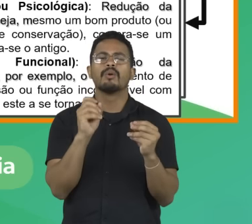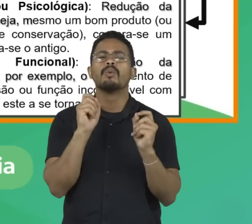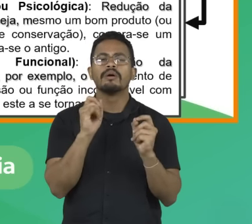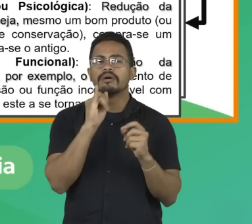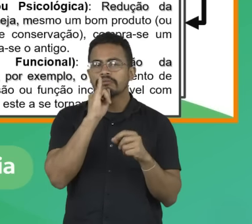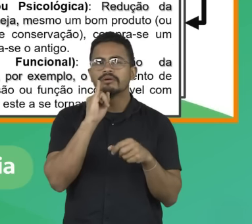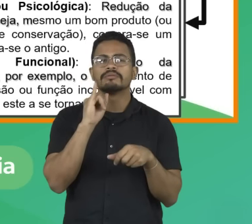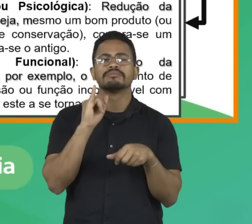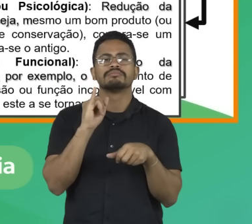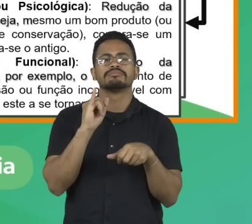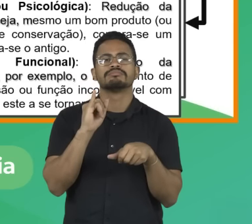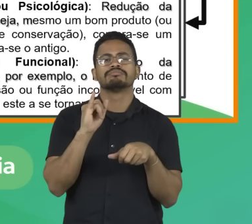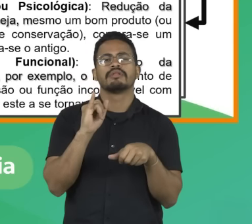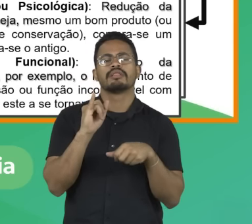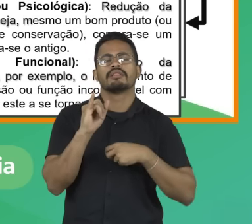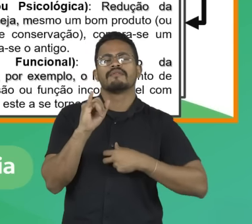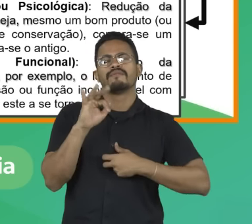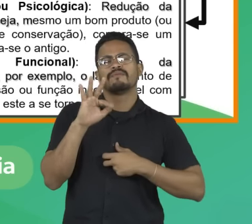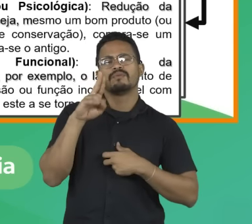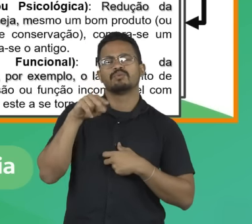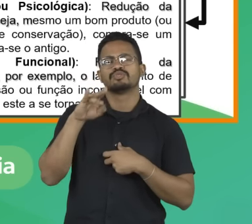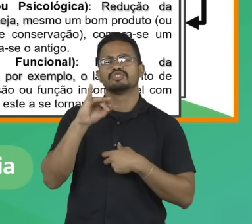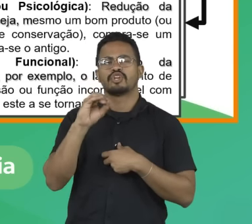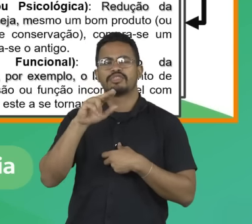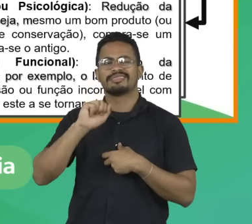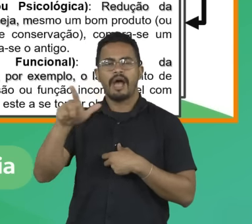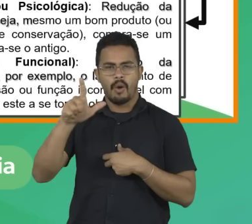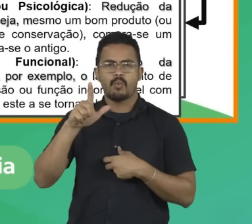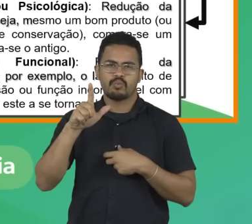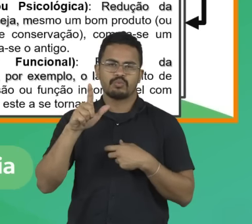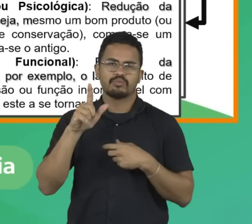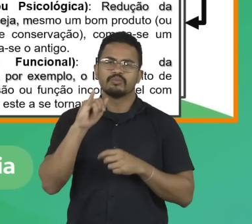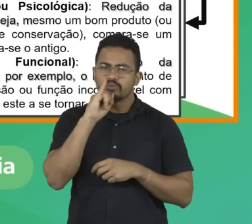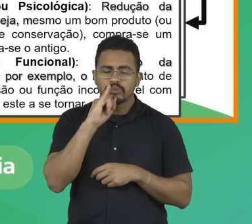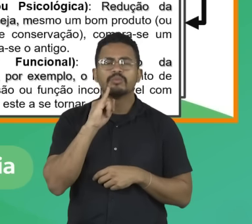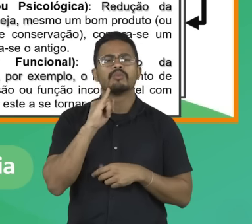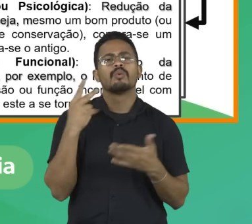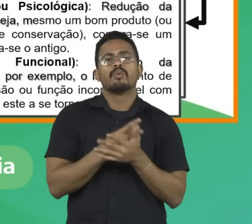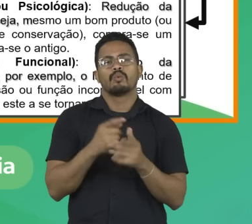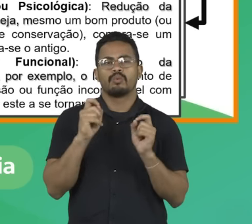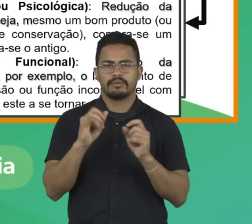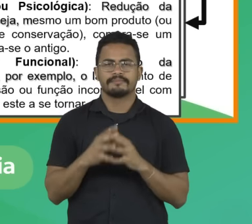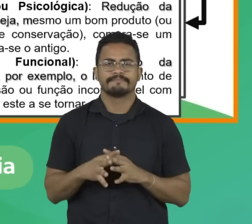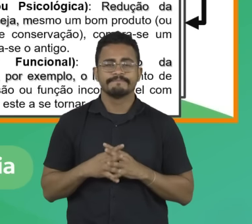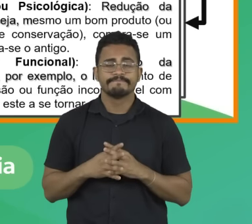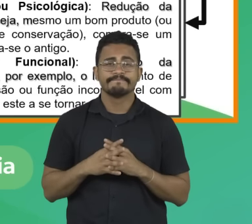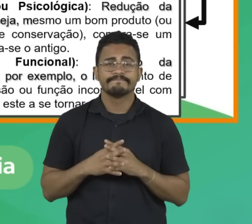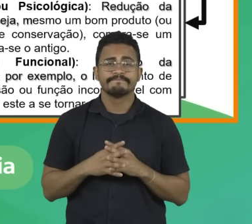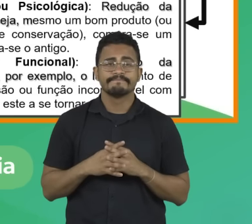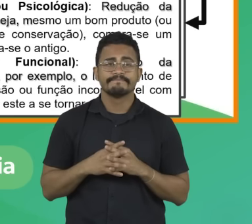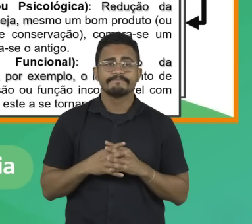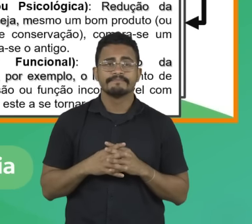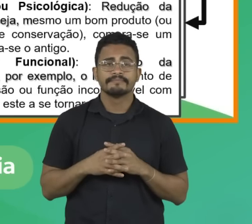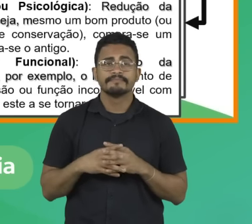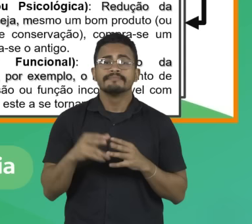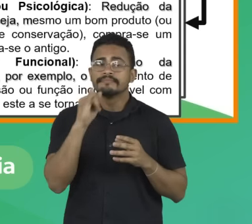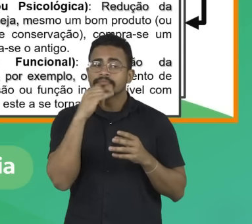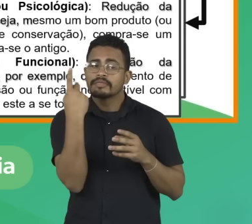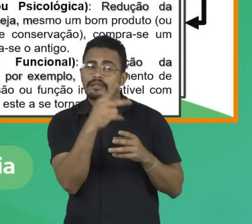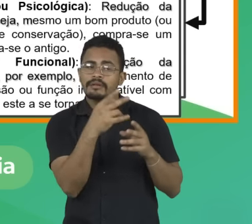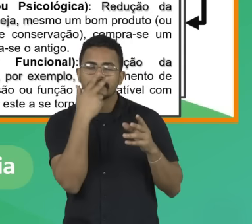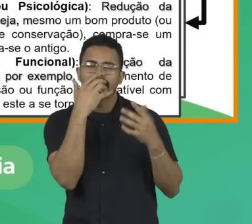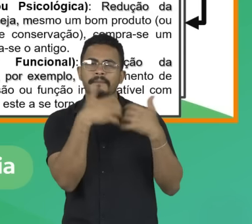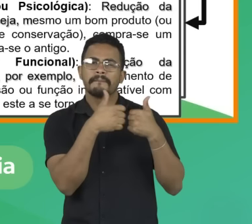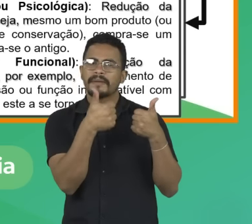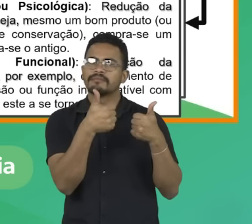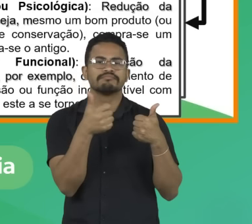funcional, ou de função. Por que ela ocorre? Ela ocorre quando existe uma redução da funcionalidade. Não é por